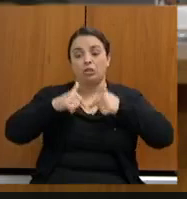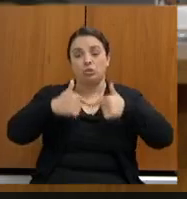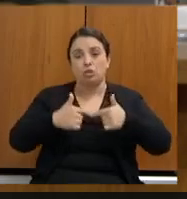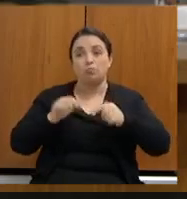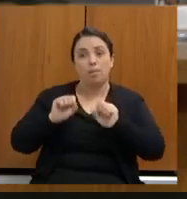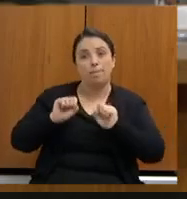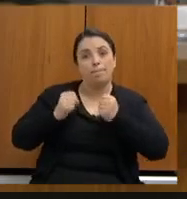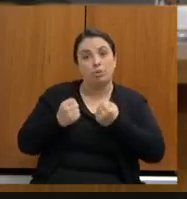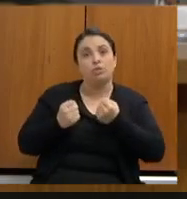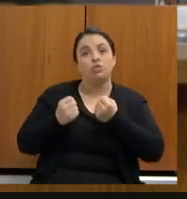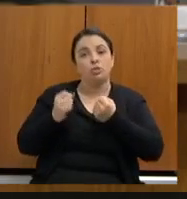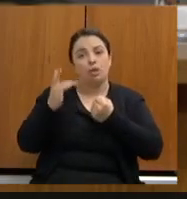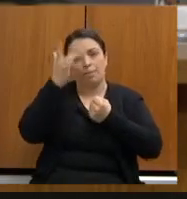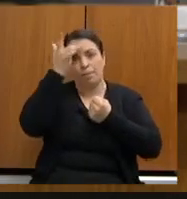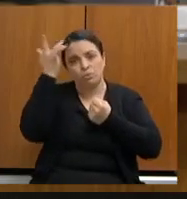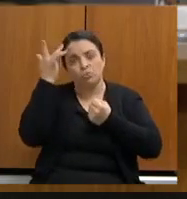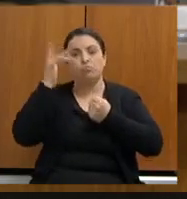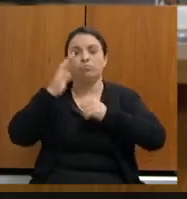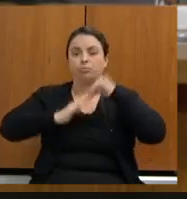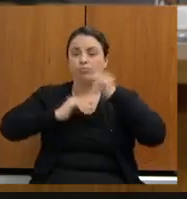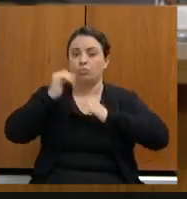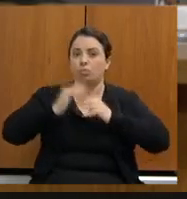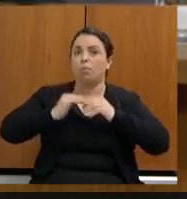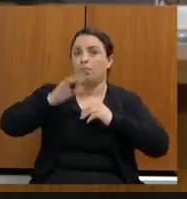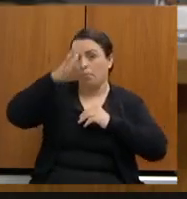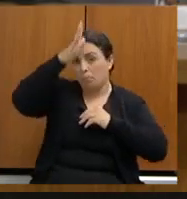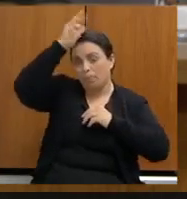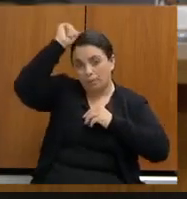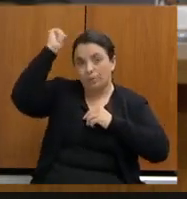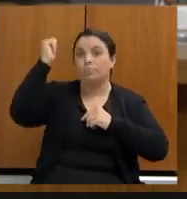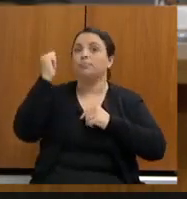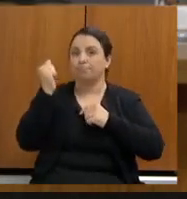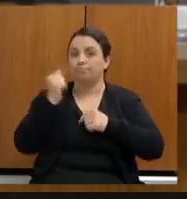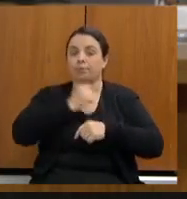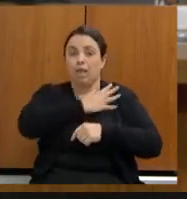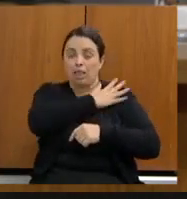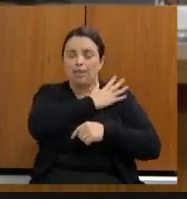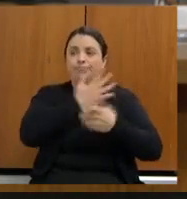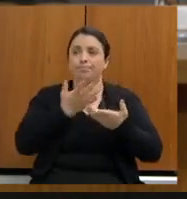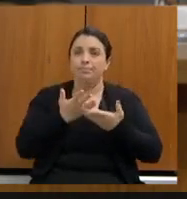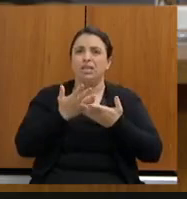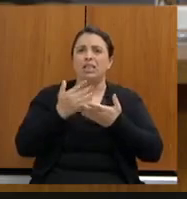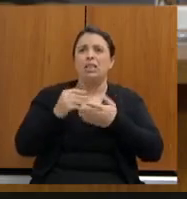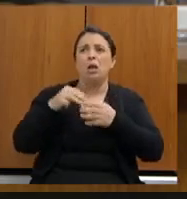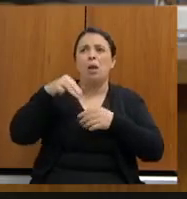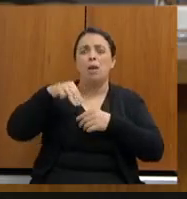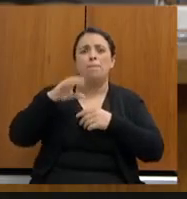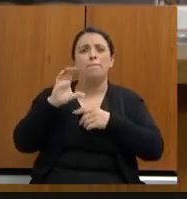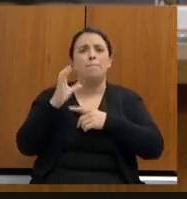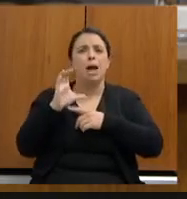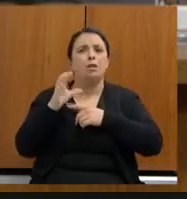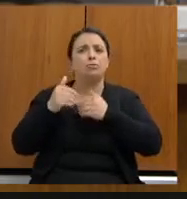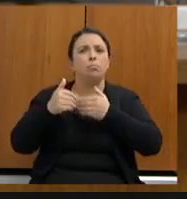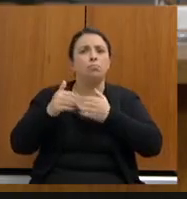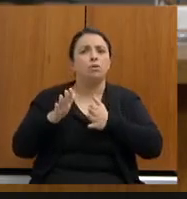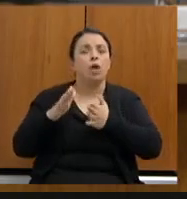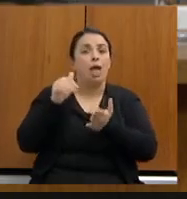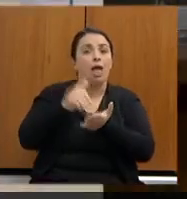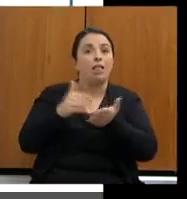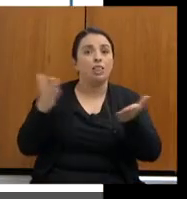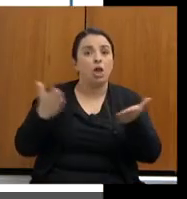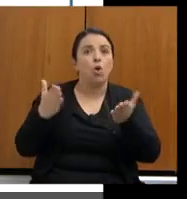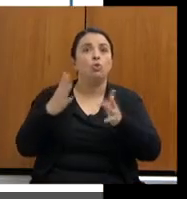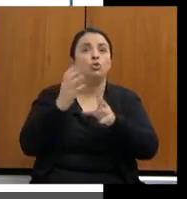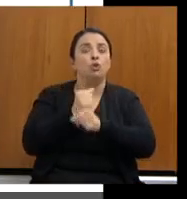nesse monitoramento que vem desde o mês de março do ano passado até hoje nós temos aí os seguintes números são